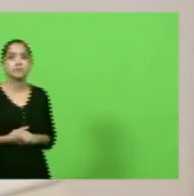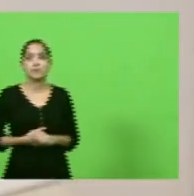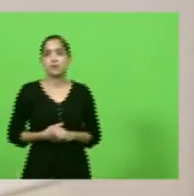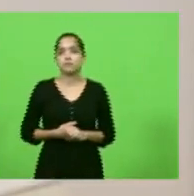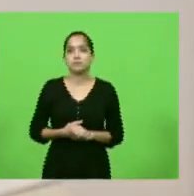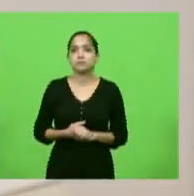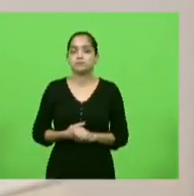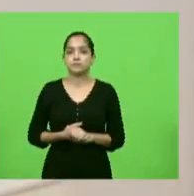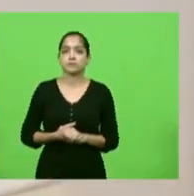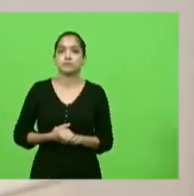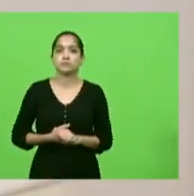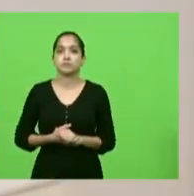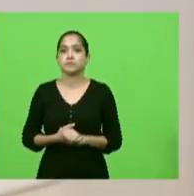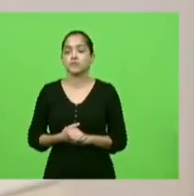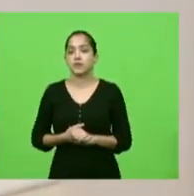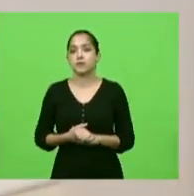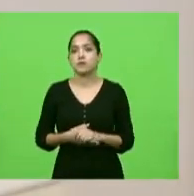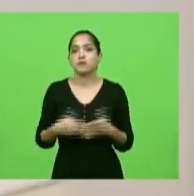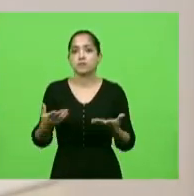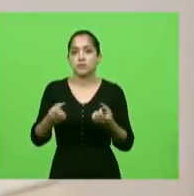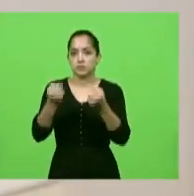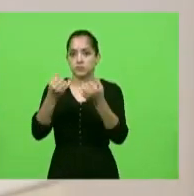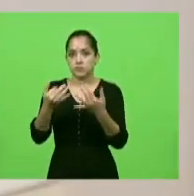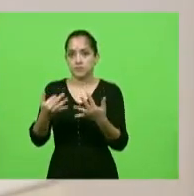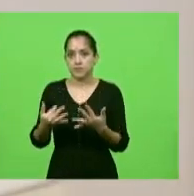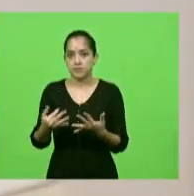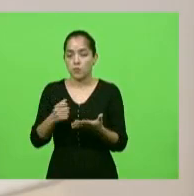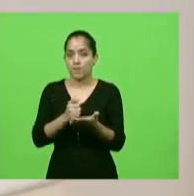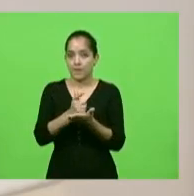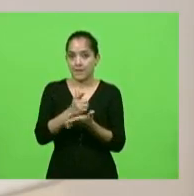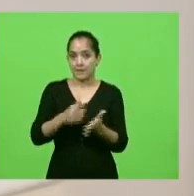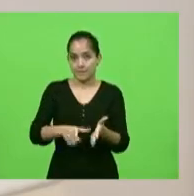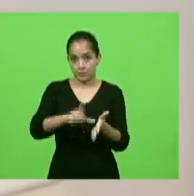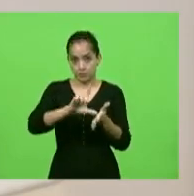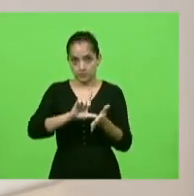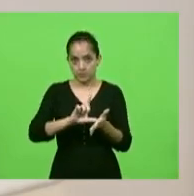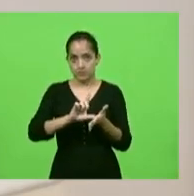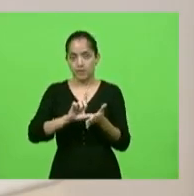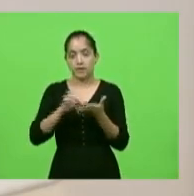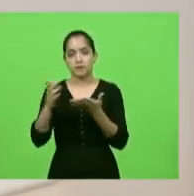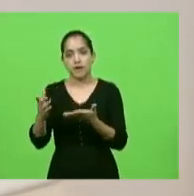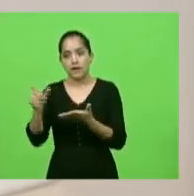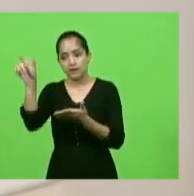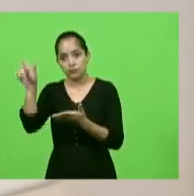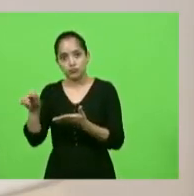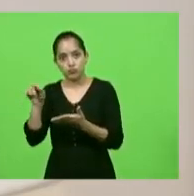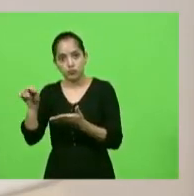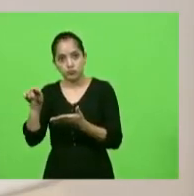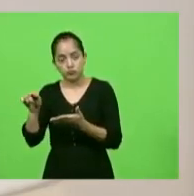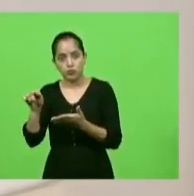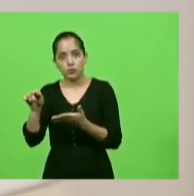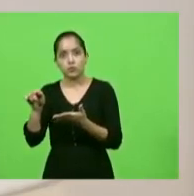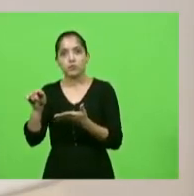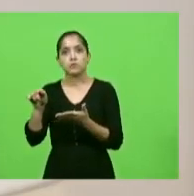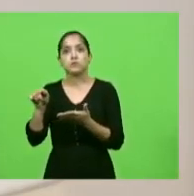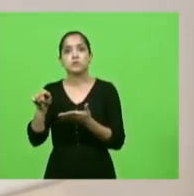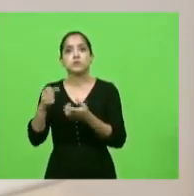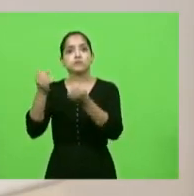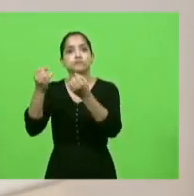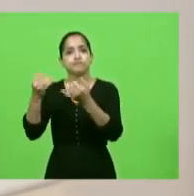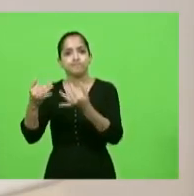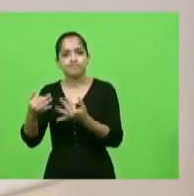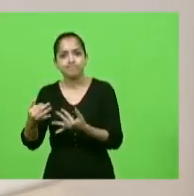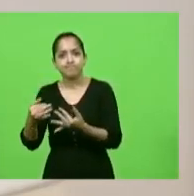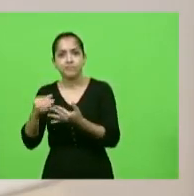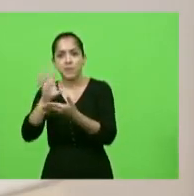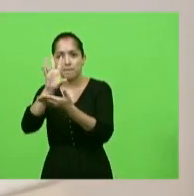de quais condições poderiam ocorrer o pagamento antecipado? Daí o doutor Adircelli vai para os prints de tela, que ele diz